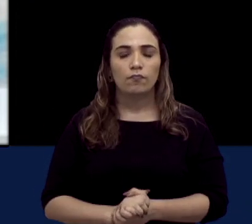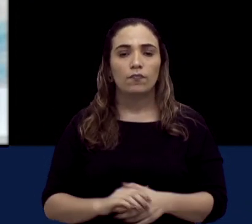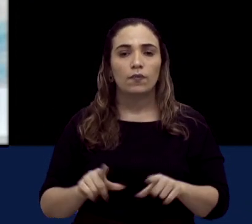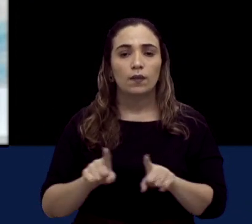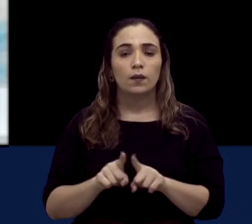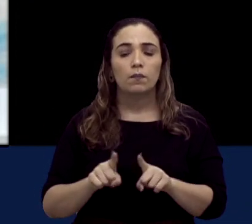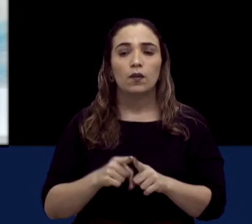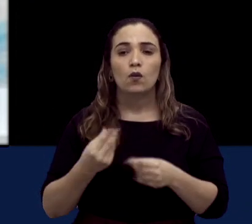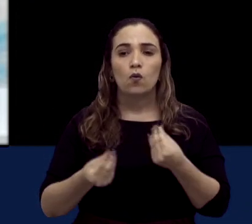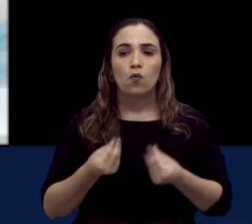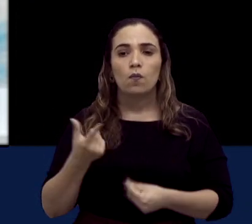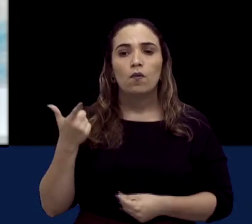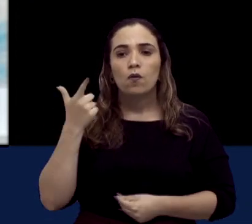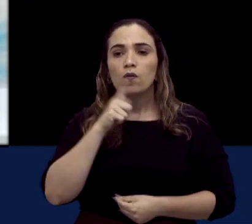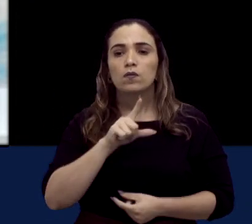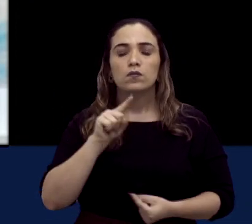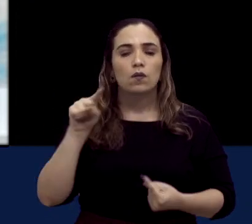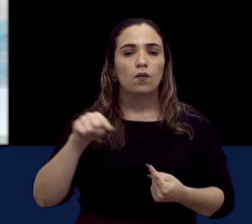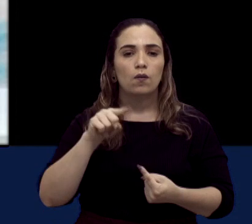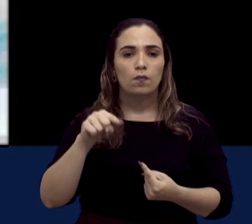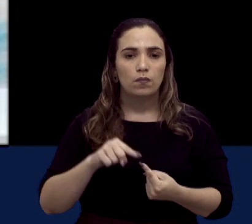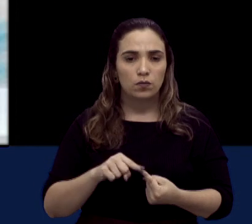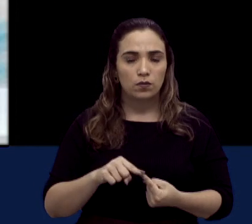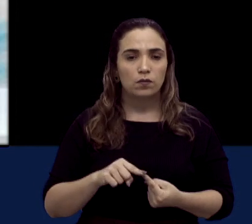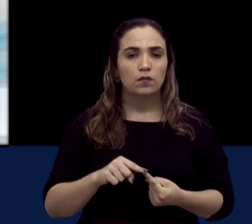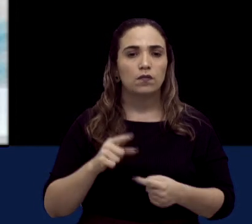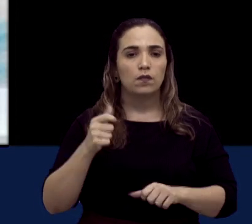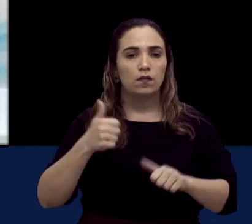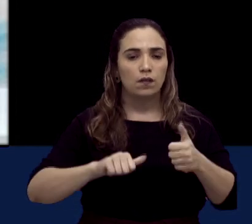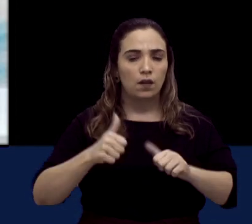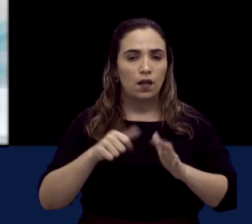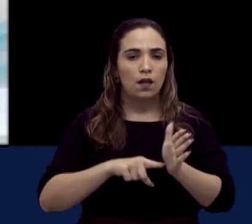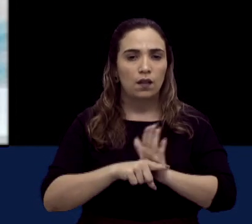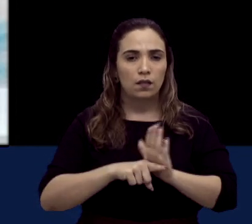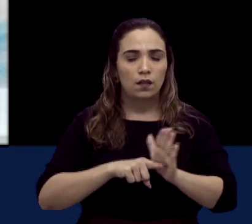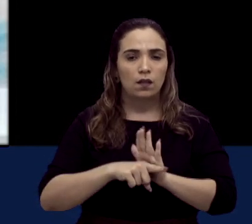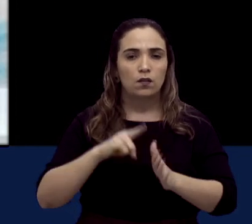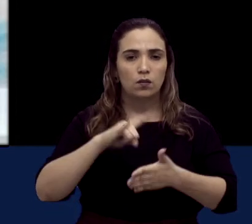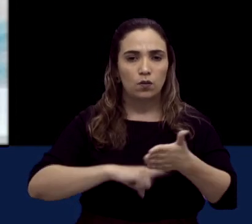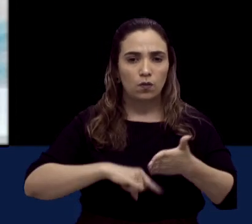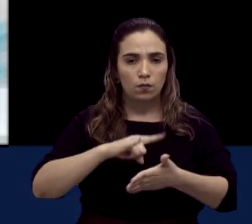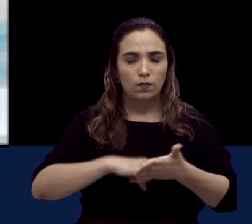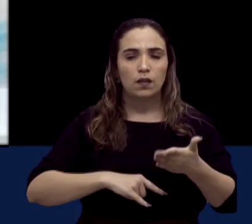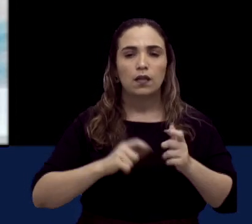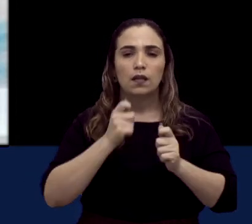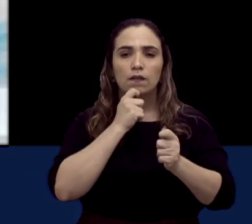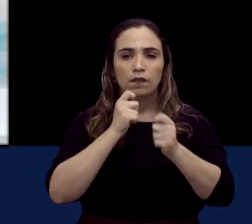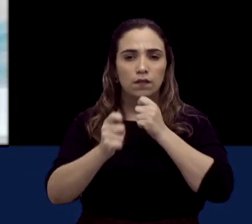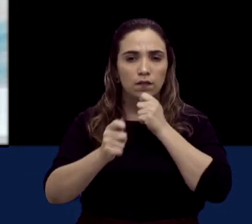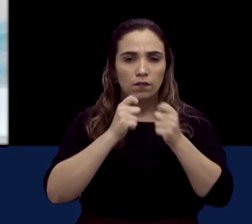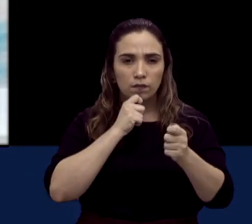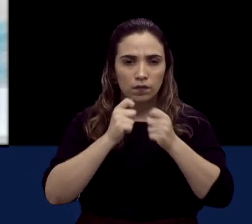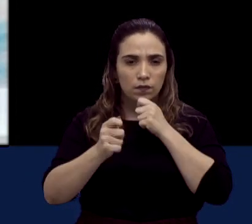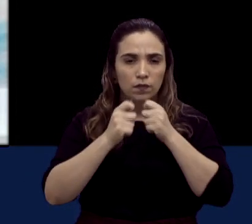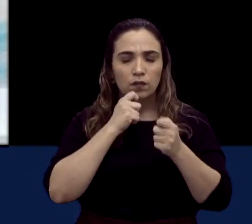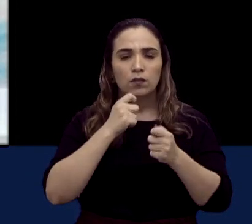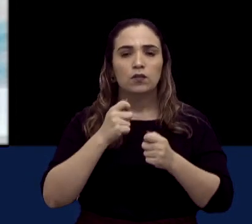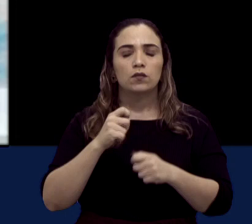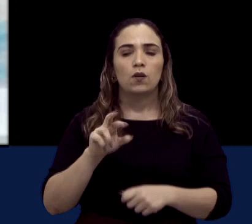operacionalização para o alcance desses objetivos foi como? A gente realizou análise documental, aplicação de entrevistas,